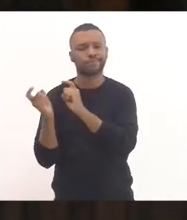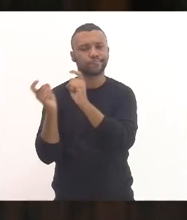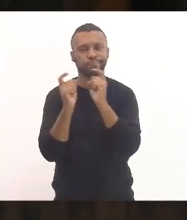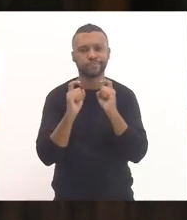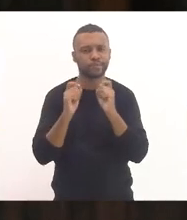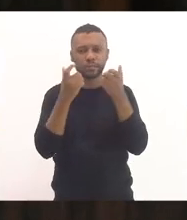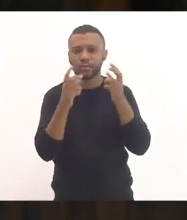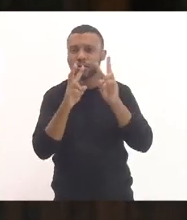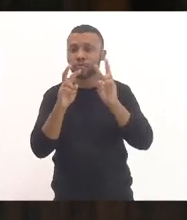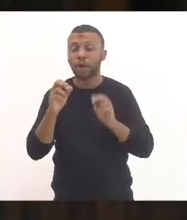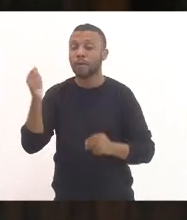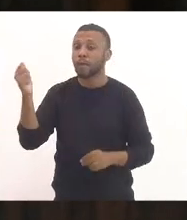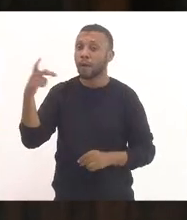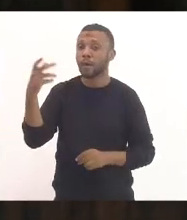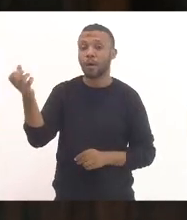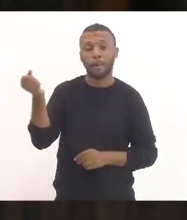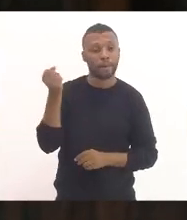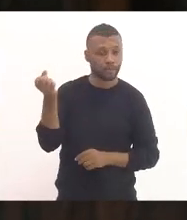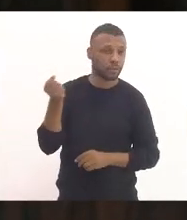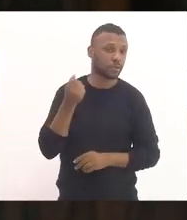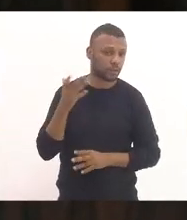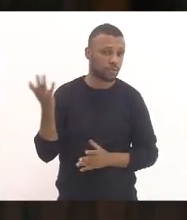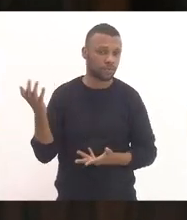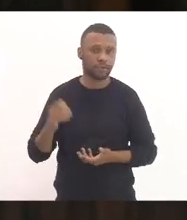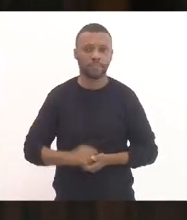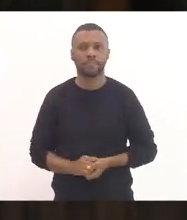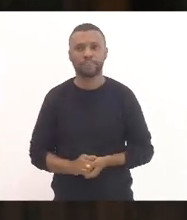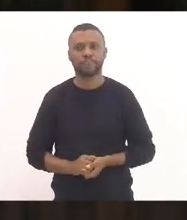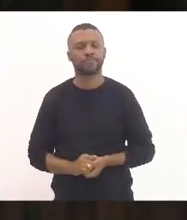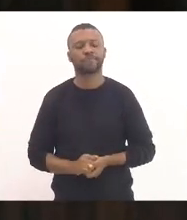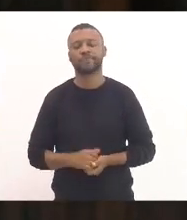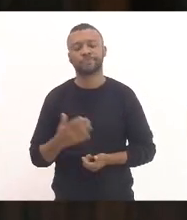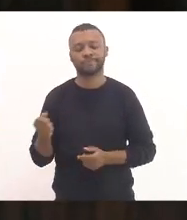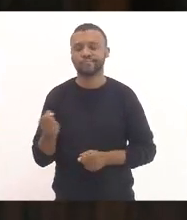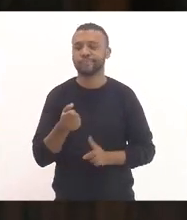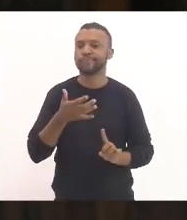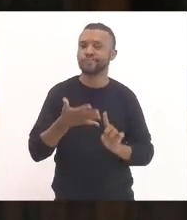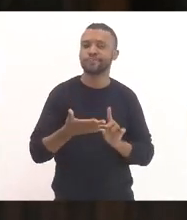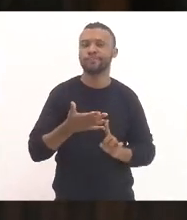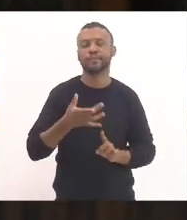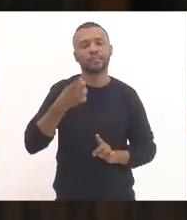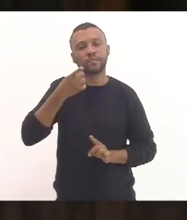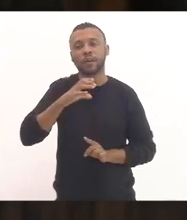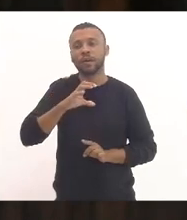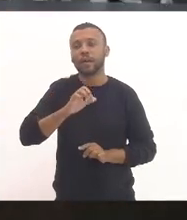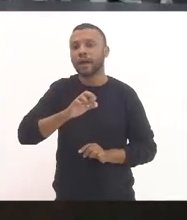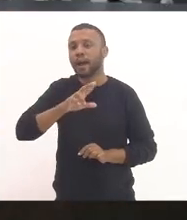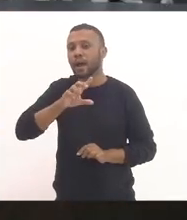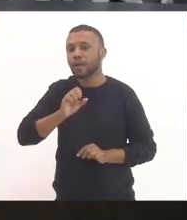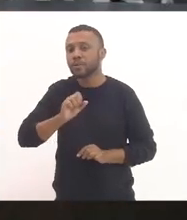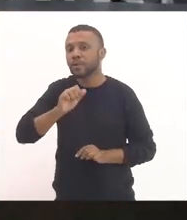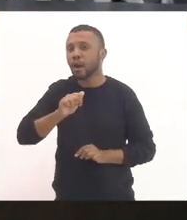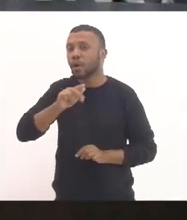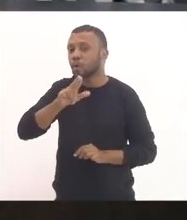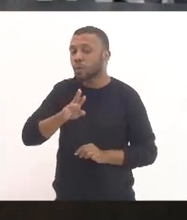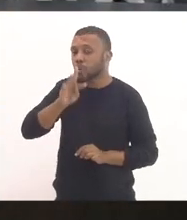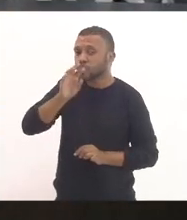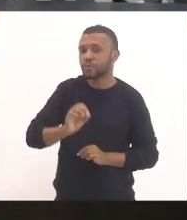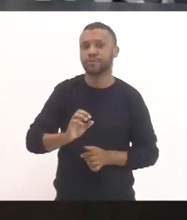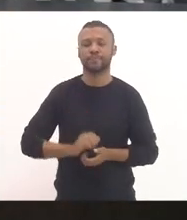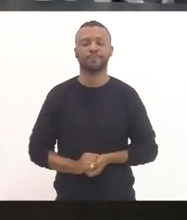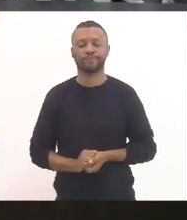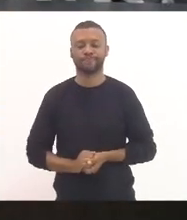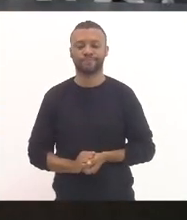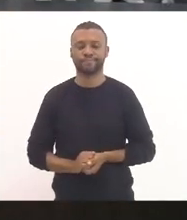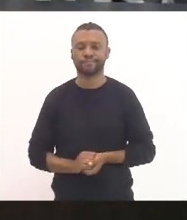envolve a questão dos pensionistas Enfim então tá ficando alguns é como eu disse né Na